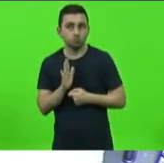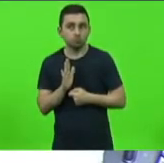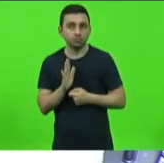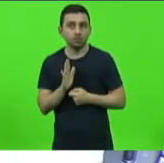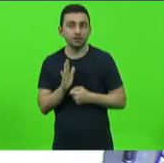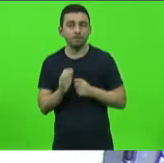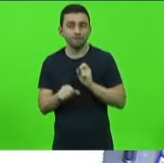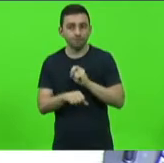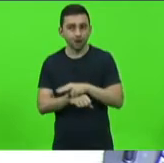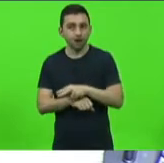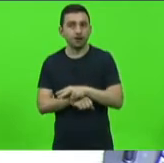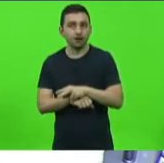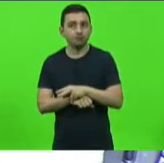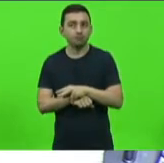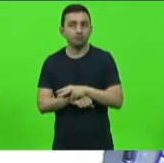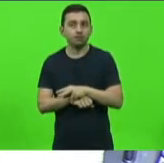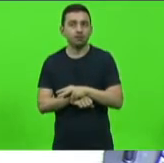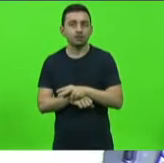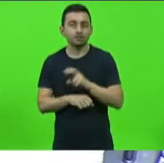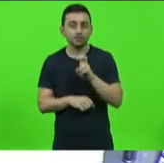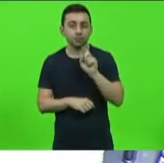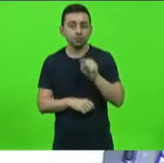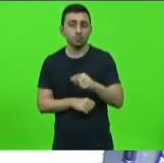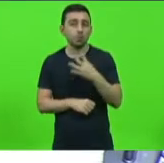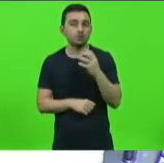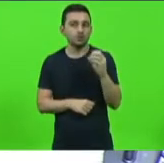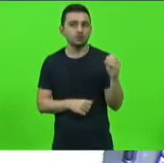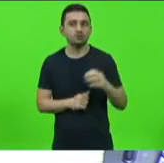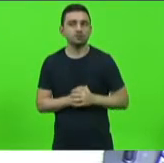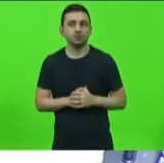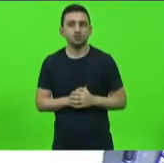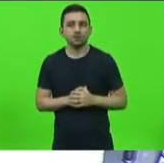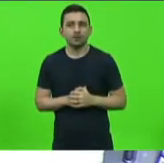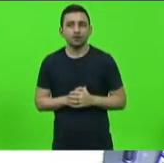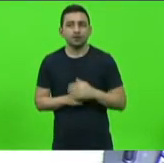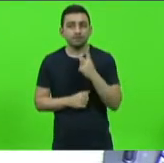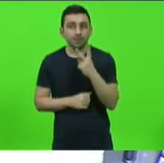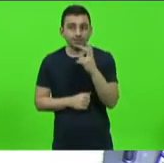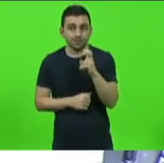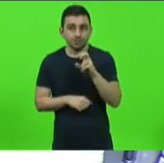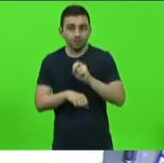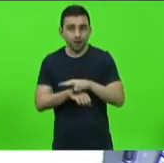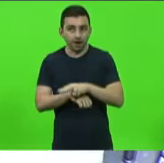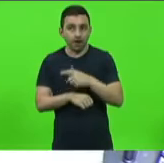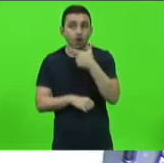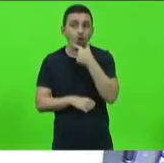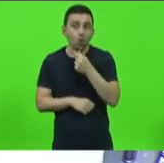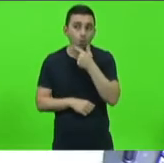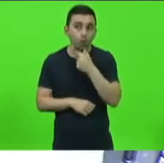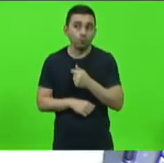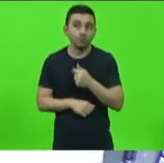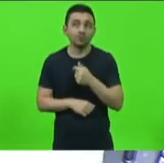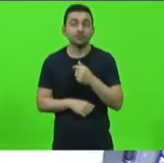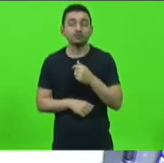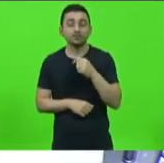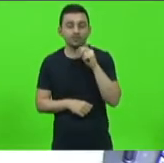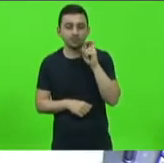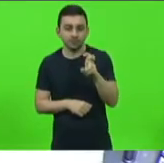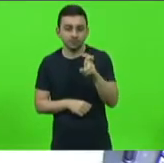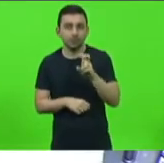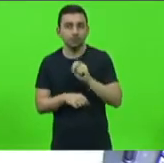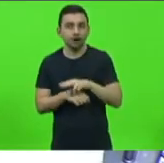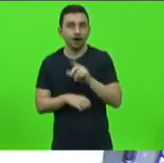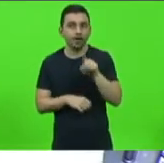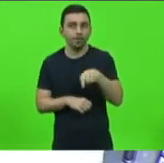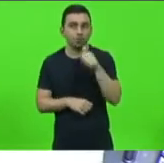vaga de oficial, 5.400. Tinham 25 vagas para homens e 5 vagas para mulheres. Então,